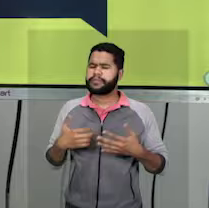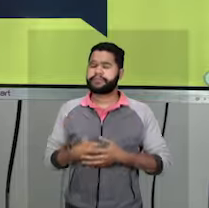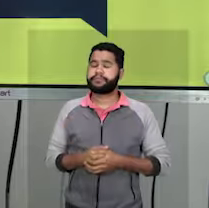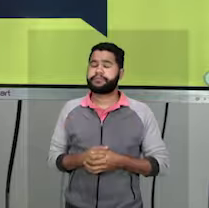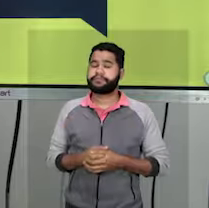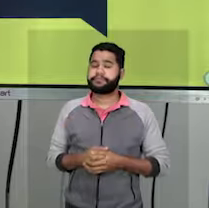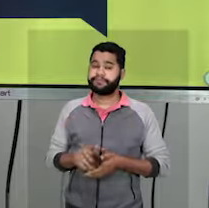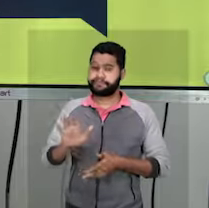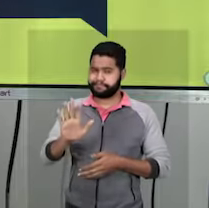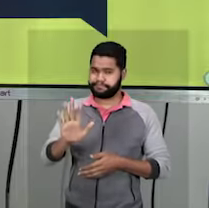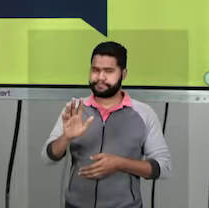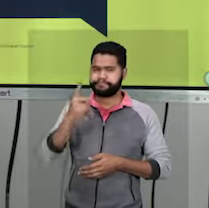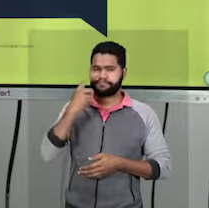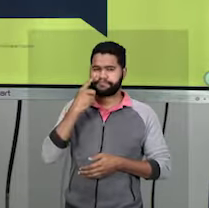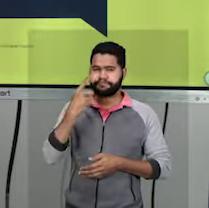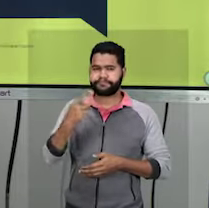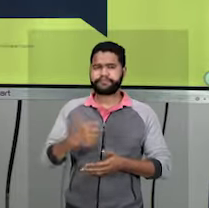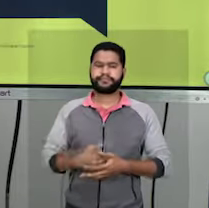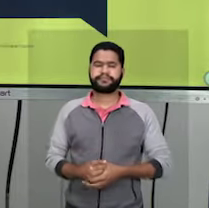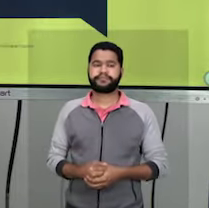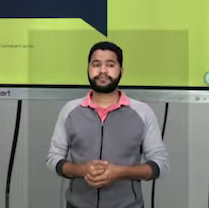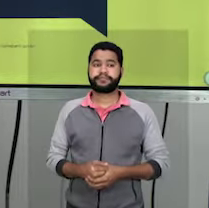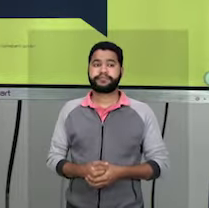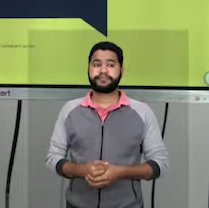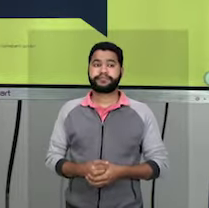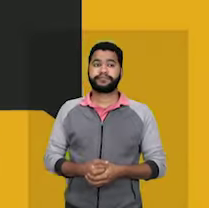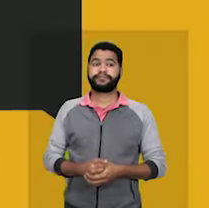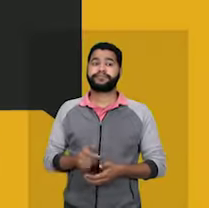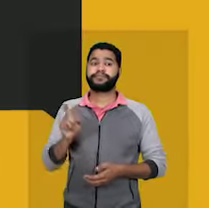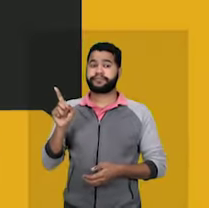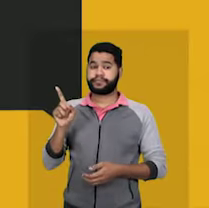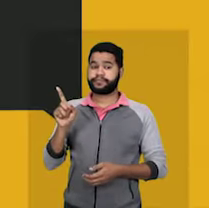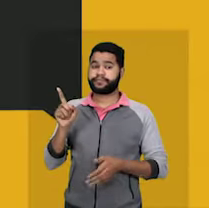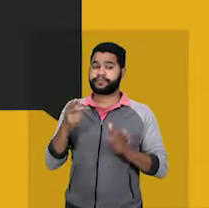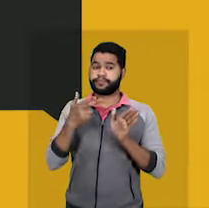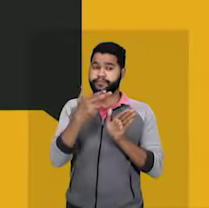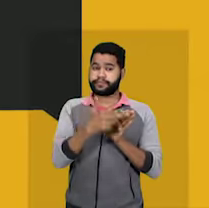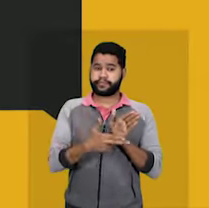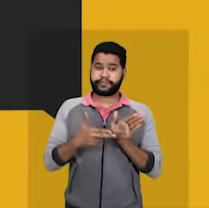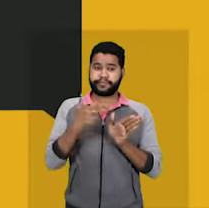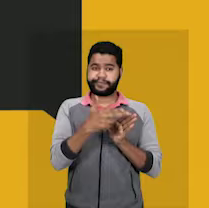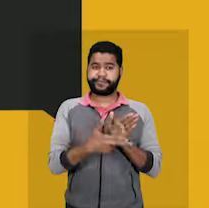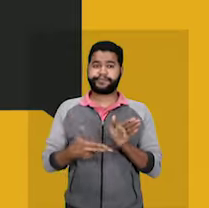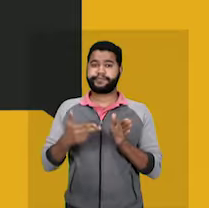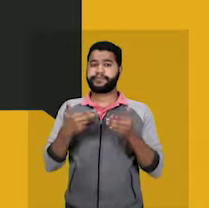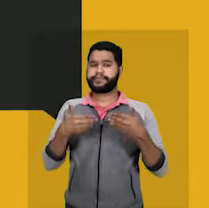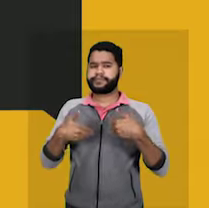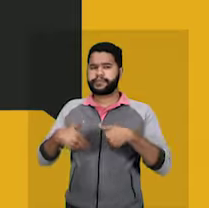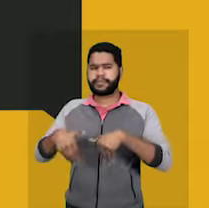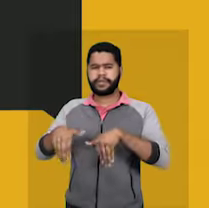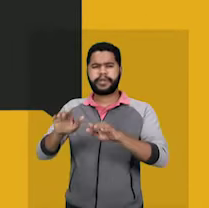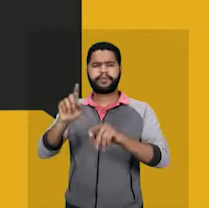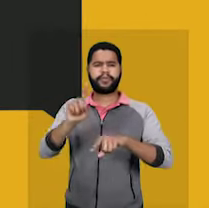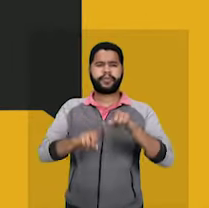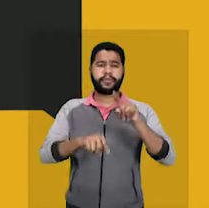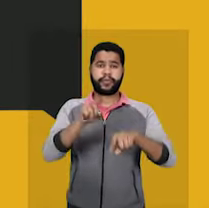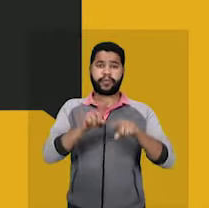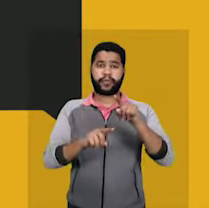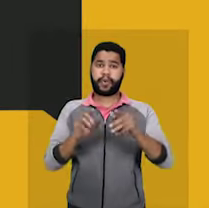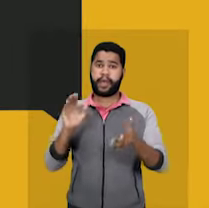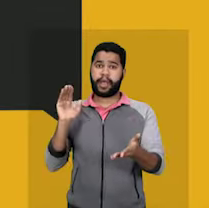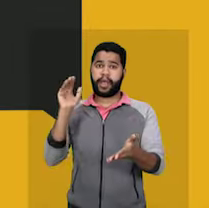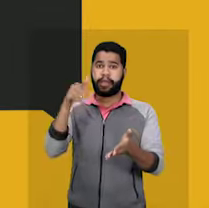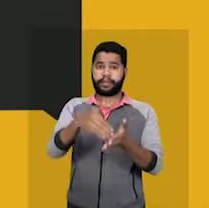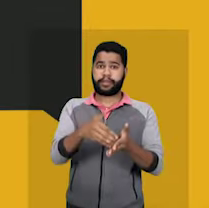Então veja só e o transporte Ferroviário leva diversos produtos até